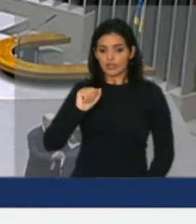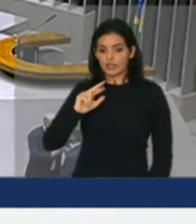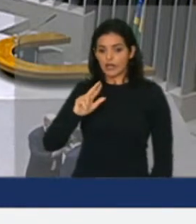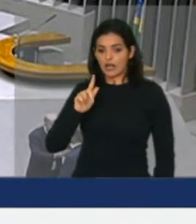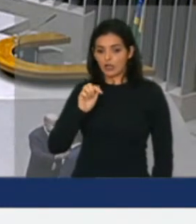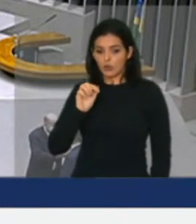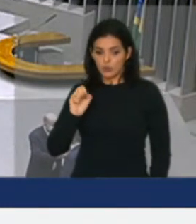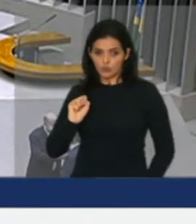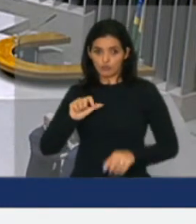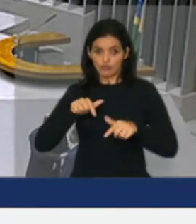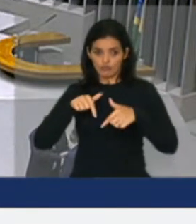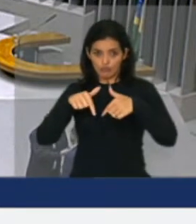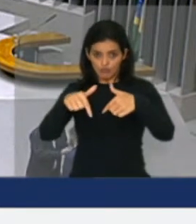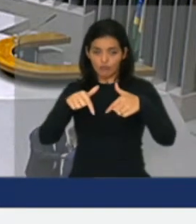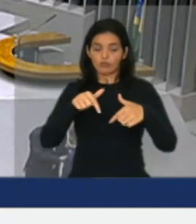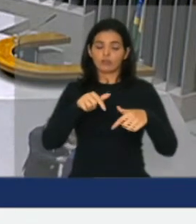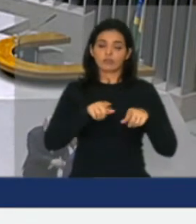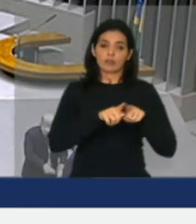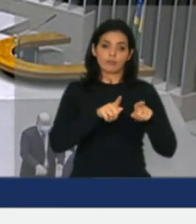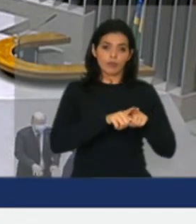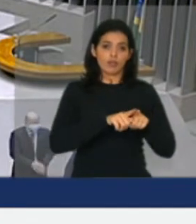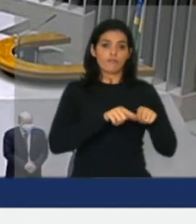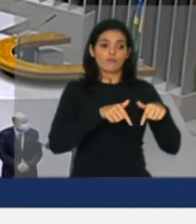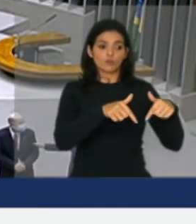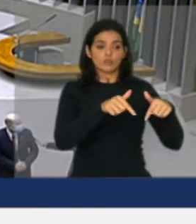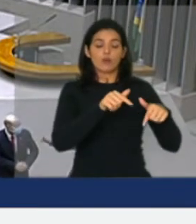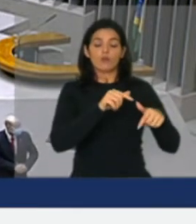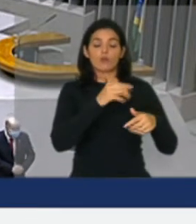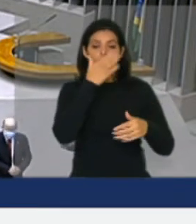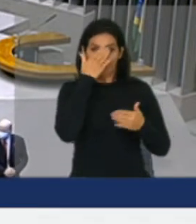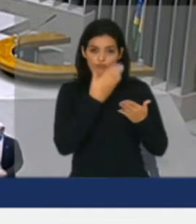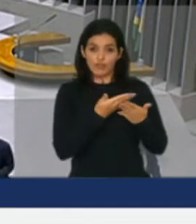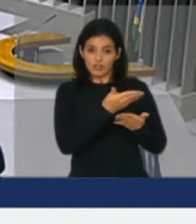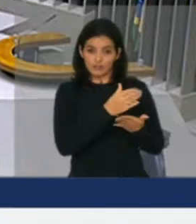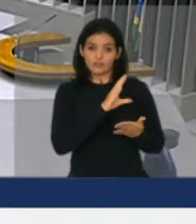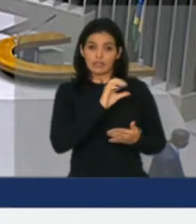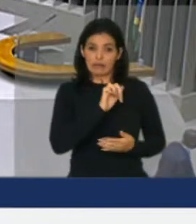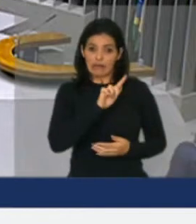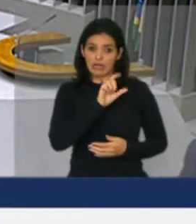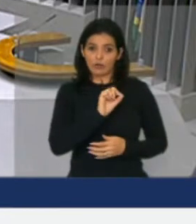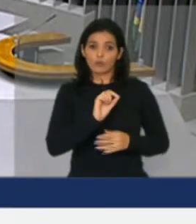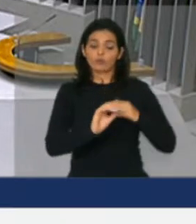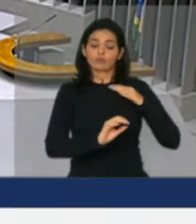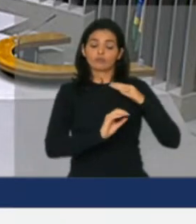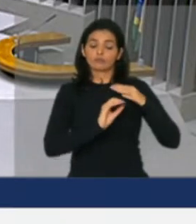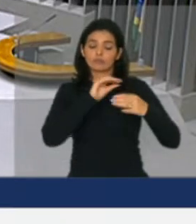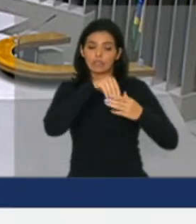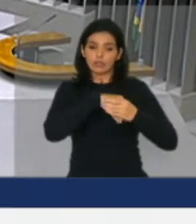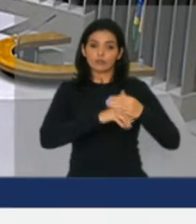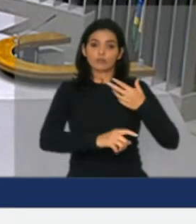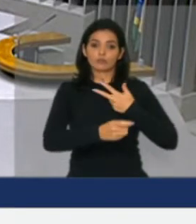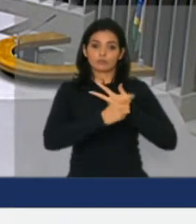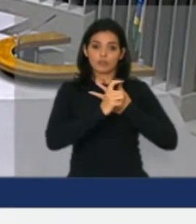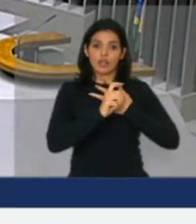de confiança no âmbito do Poder Executivo, autarquias e fundações.